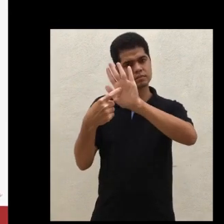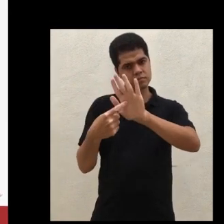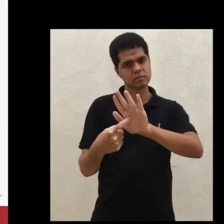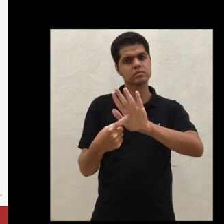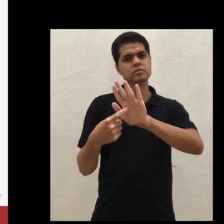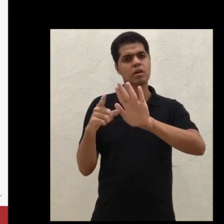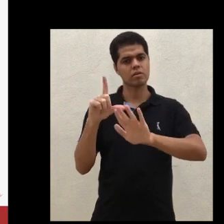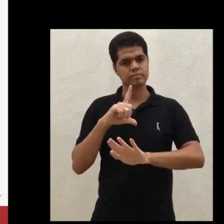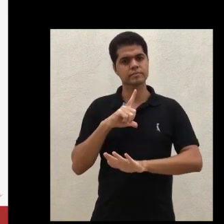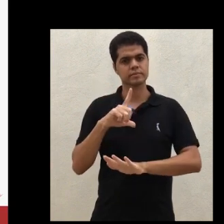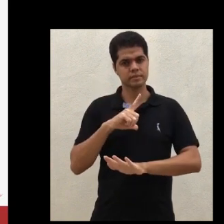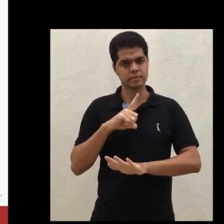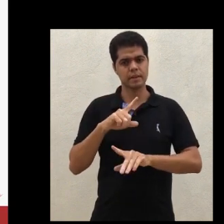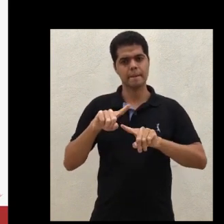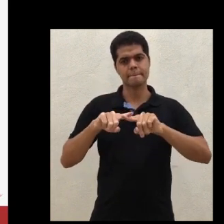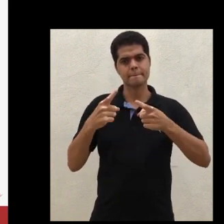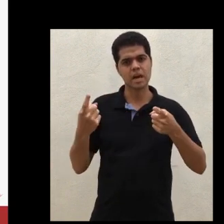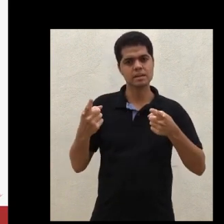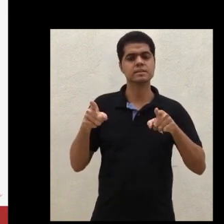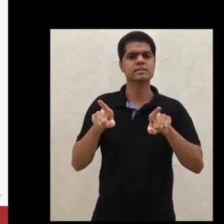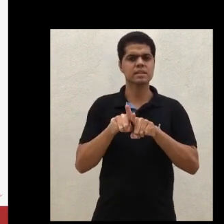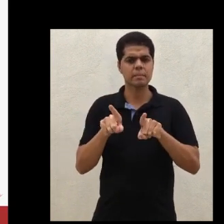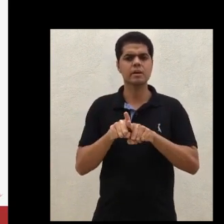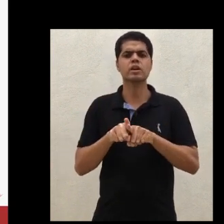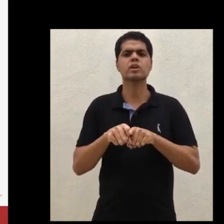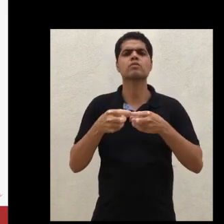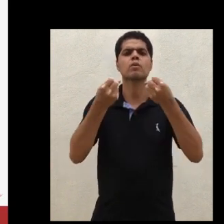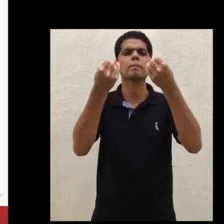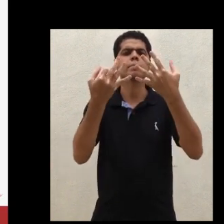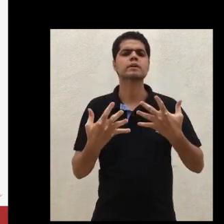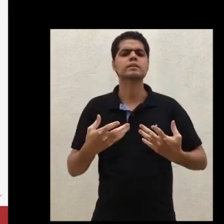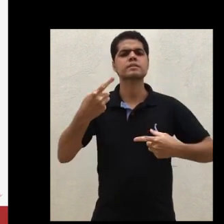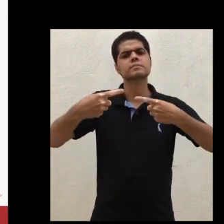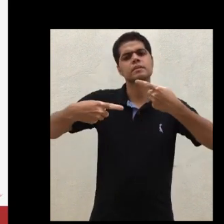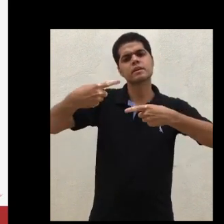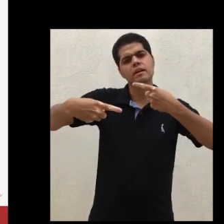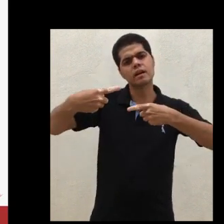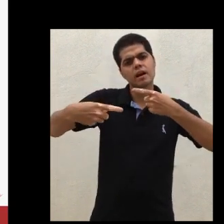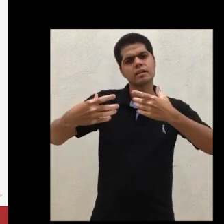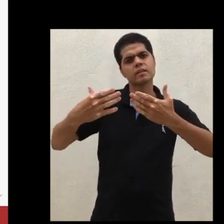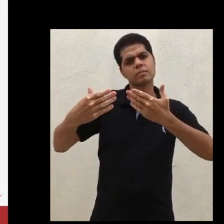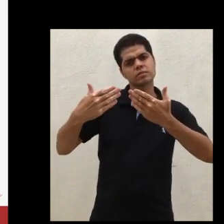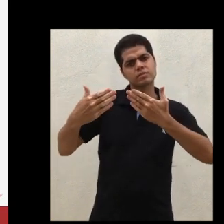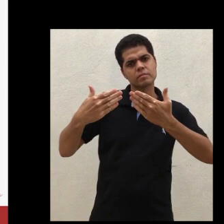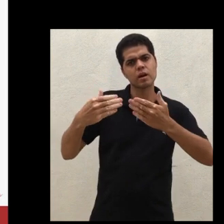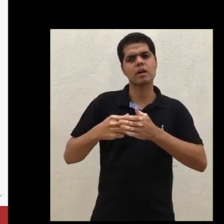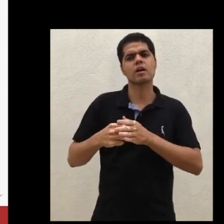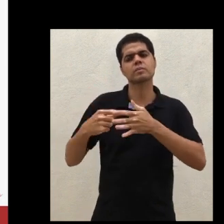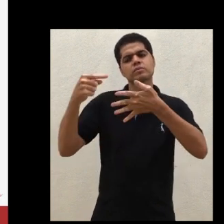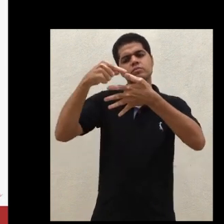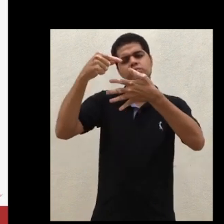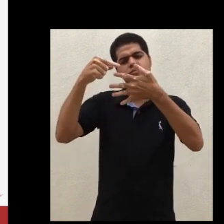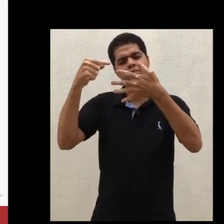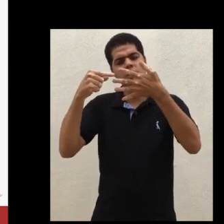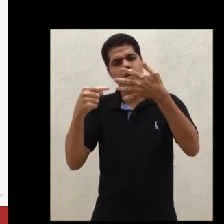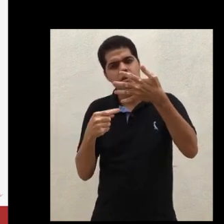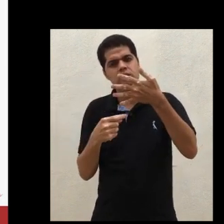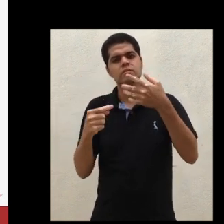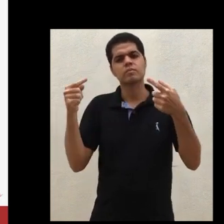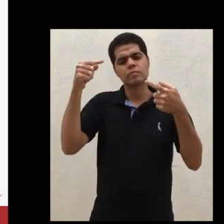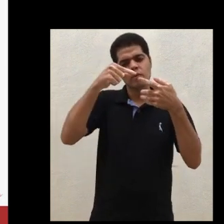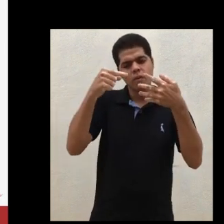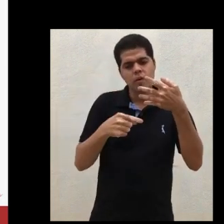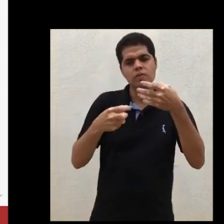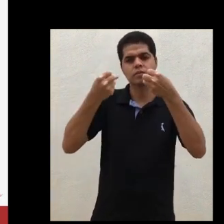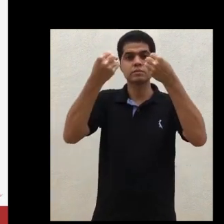é uma apresentação, né? Mas na forma de um bate-papo mesmo. São itens que eu coloquei com o objetivo de, à medida em que